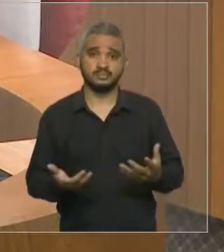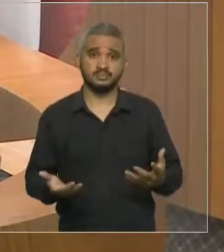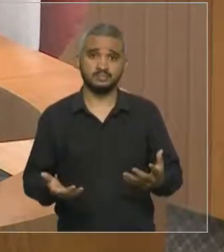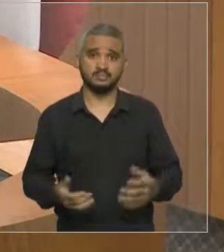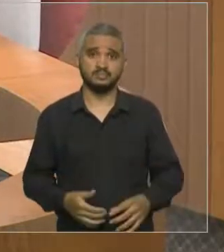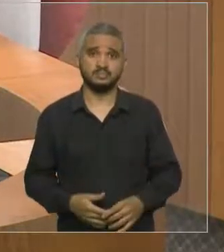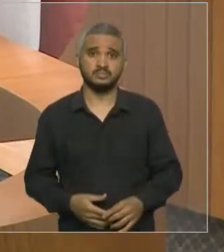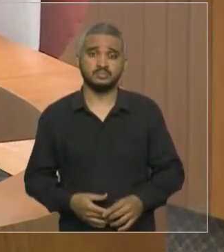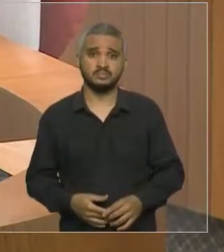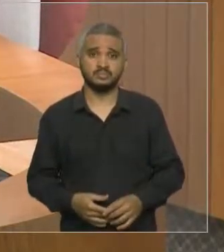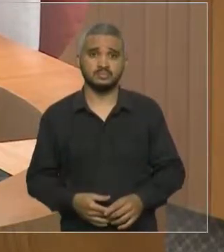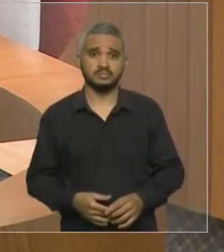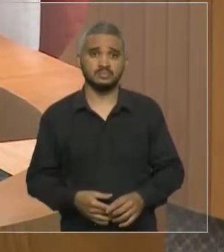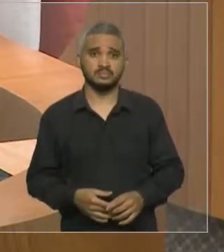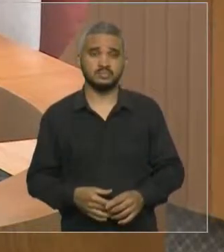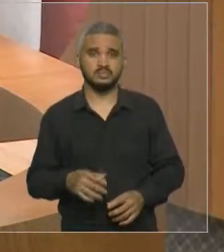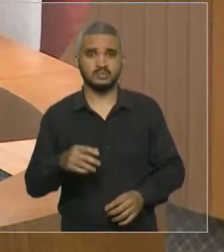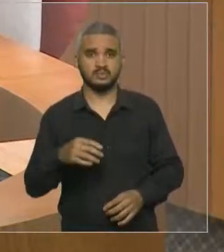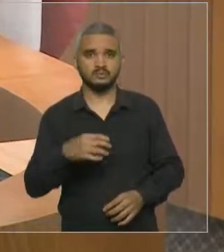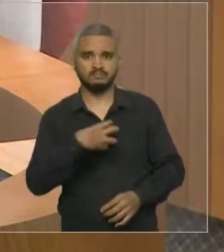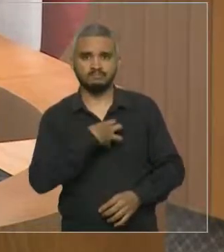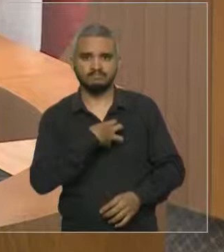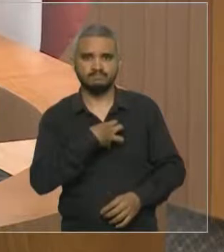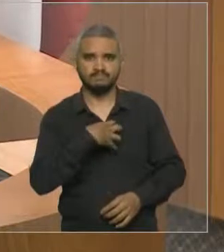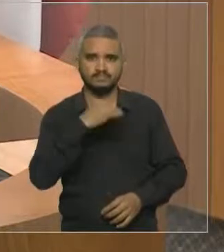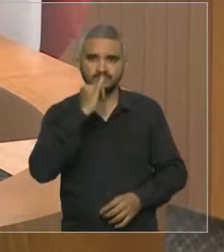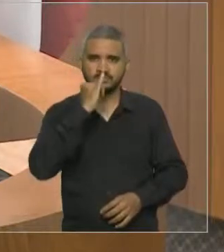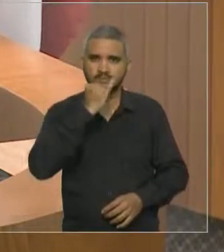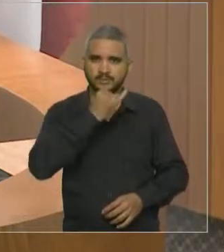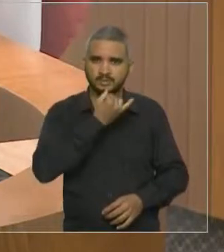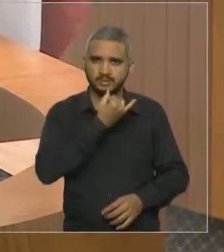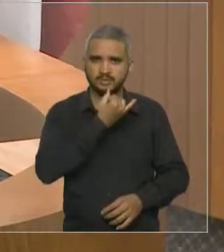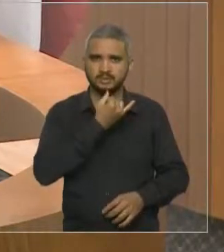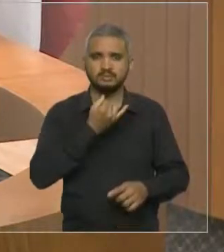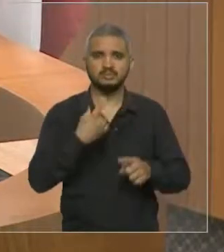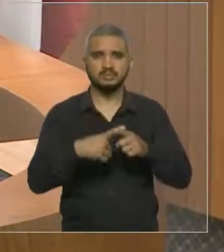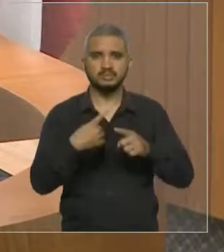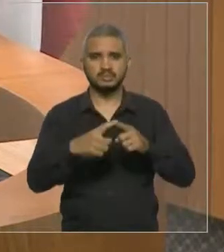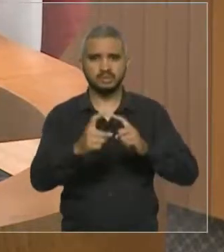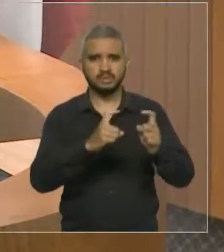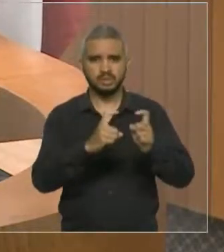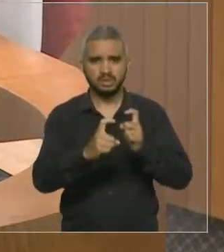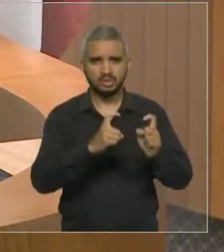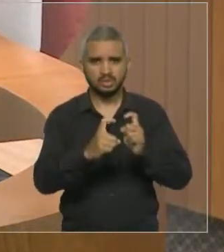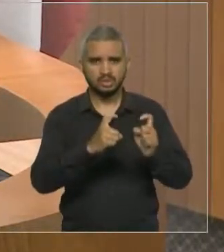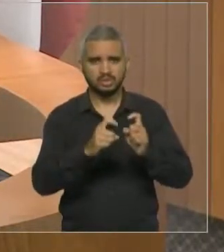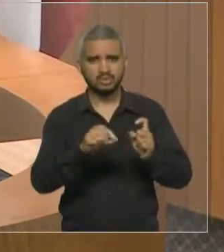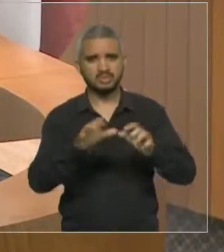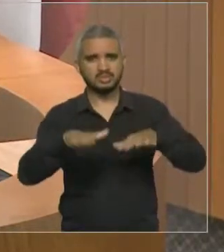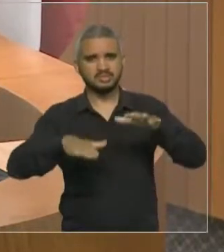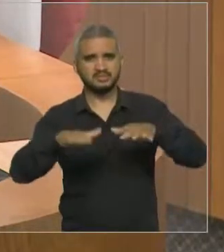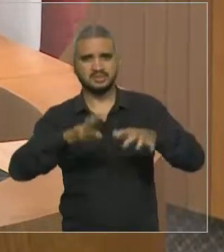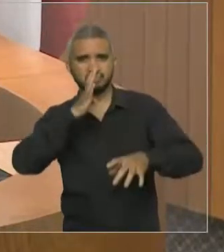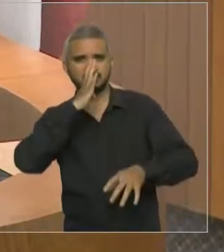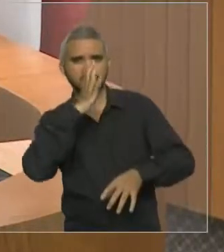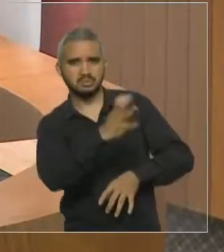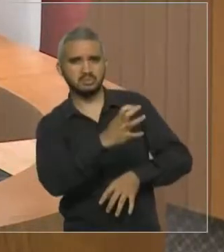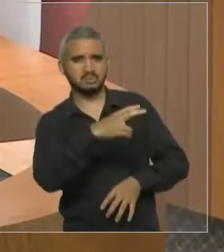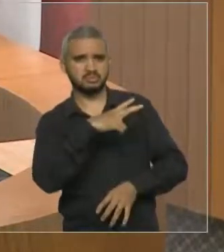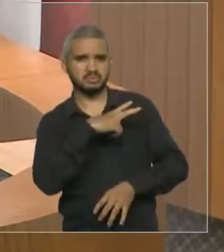a gente fica muito triste às vezes em ver reuniões chegarem a níveis de muitas vezes de agressões pessoais